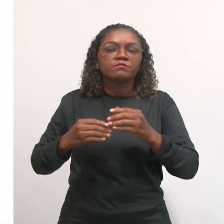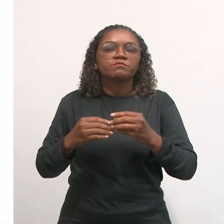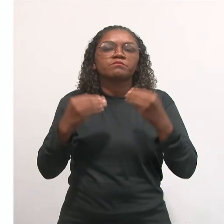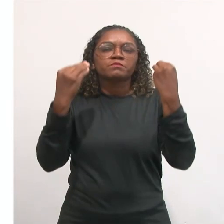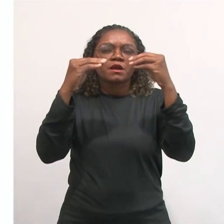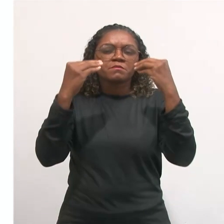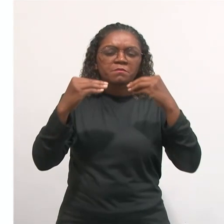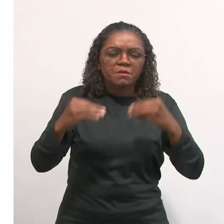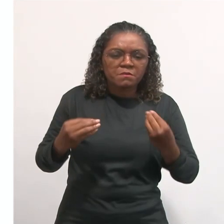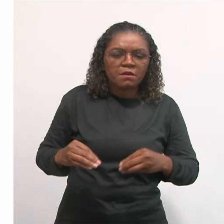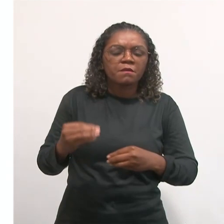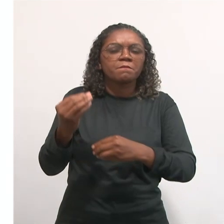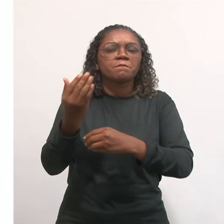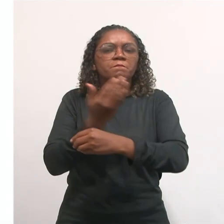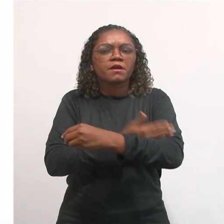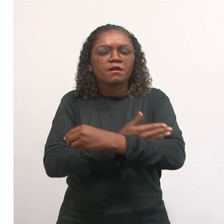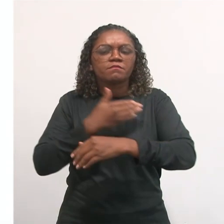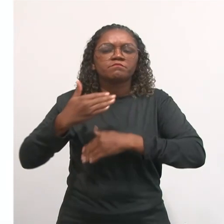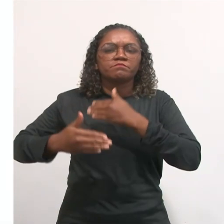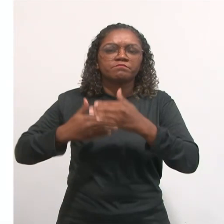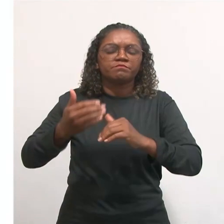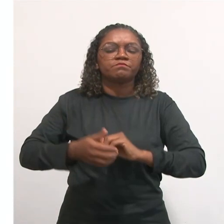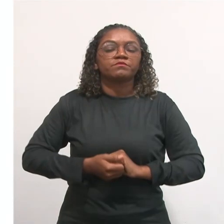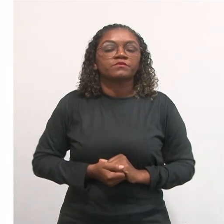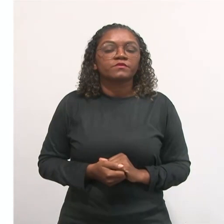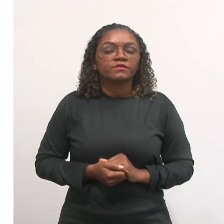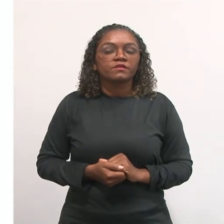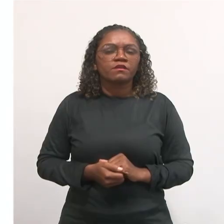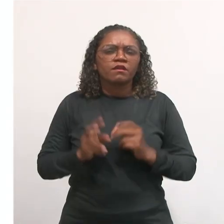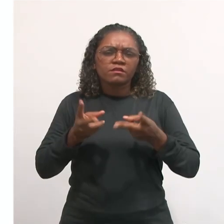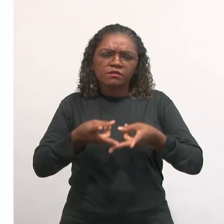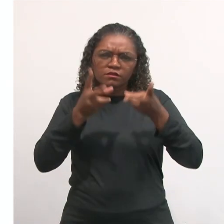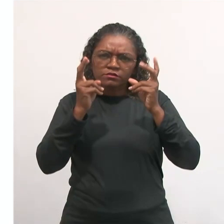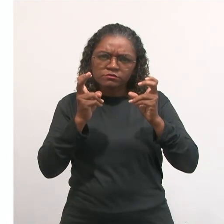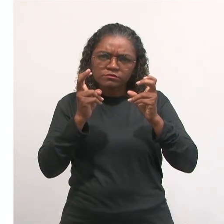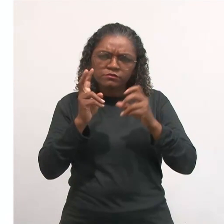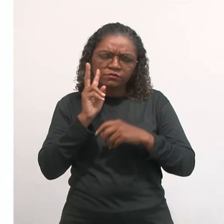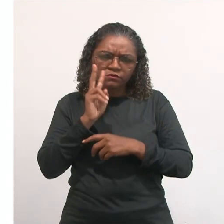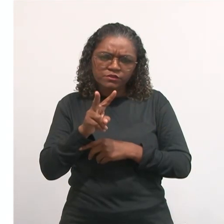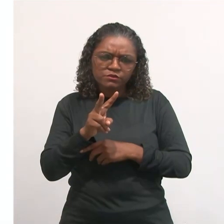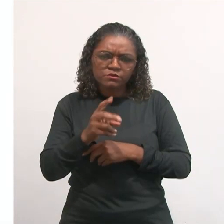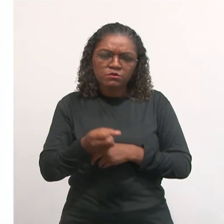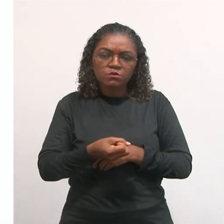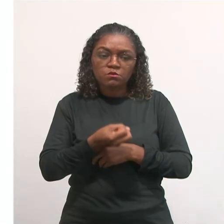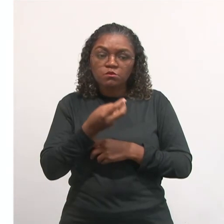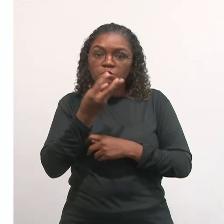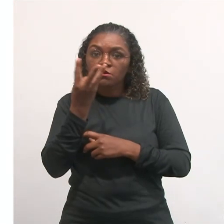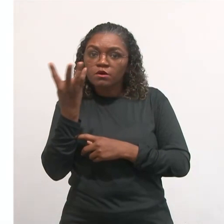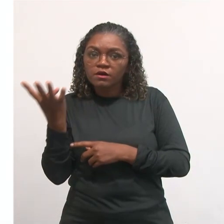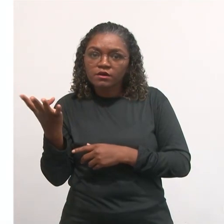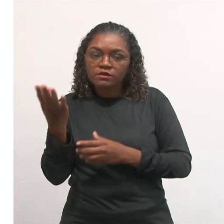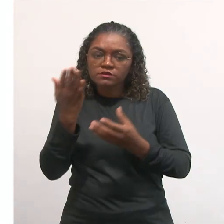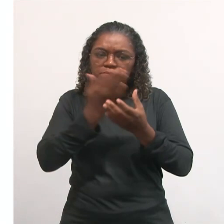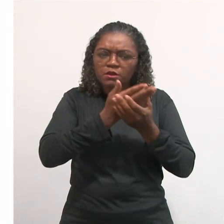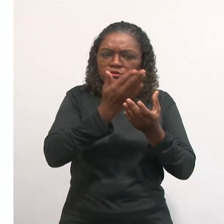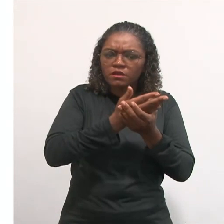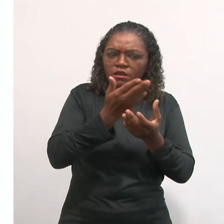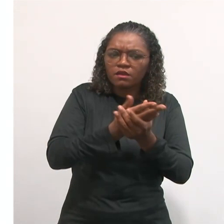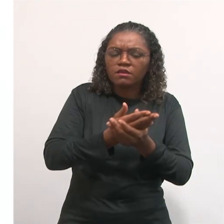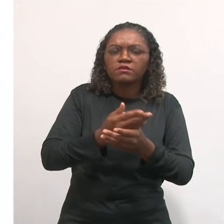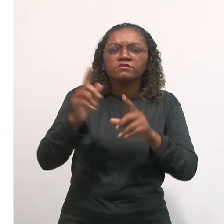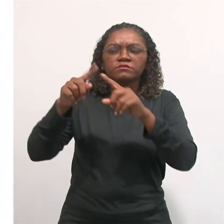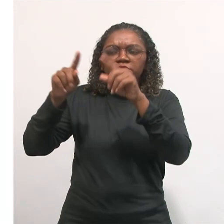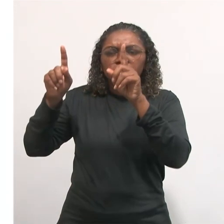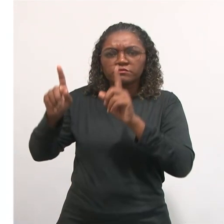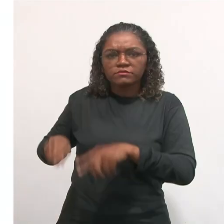ao consultar o sistema listando a quantidade de processos, olha só, quantidade de processos